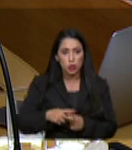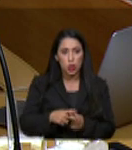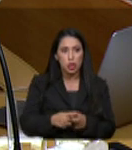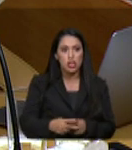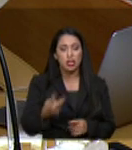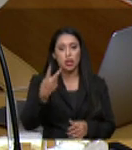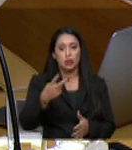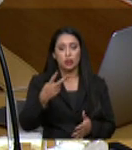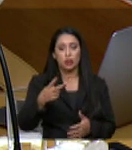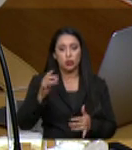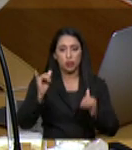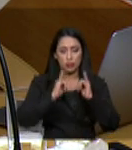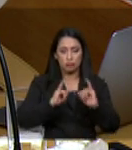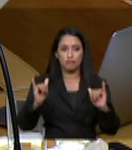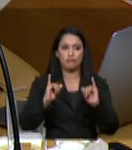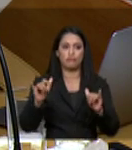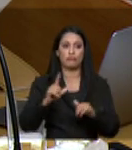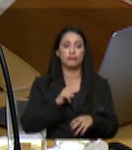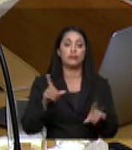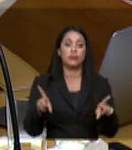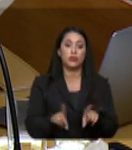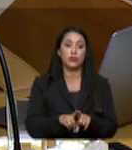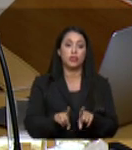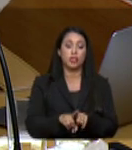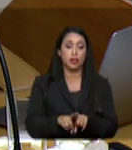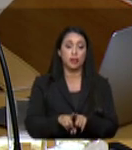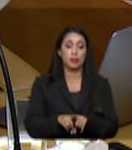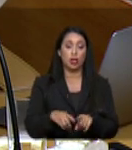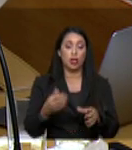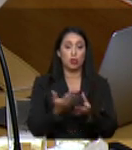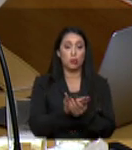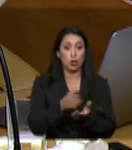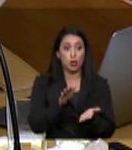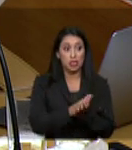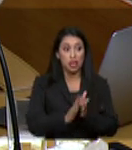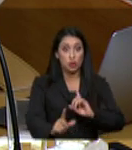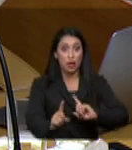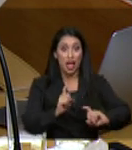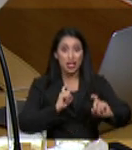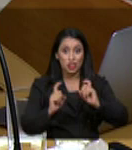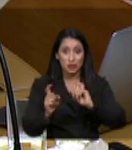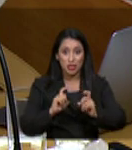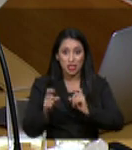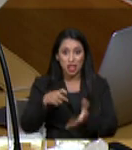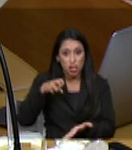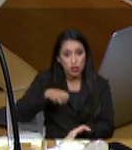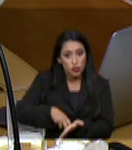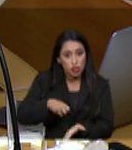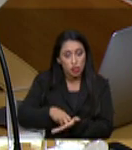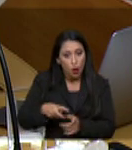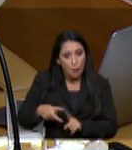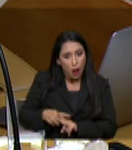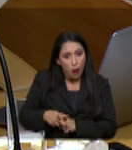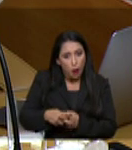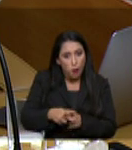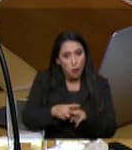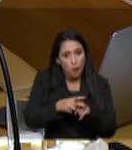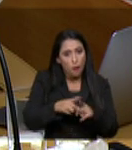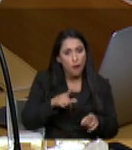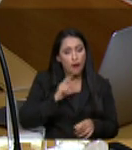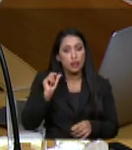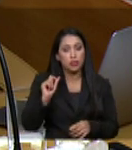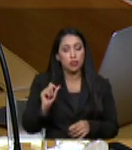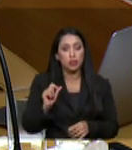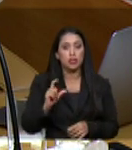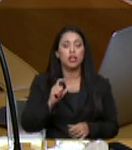duas advertências bem como a abertura de um processo administrativo disciplinar pela corregedoria